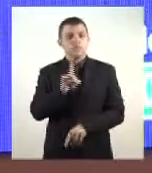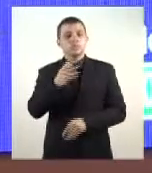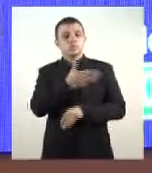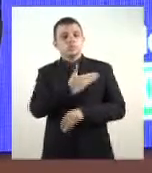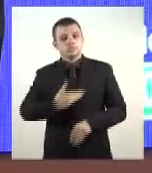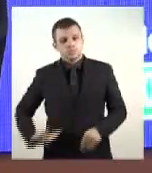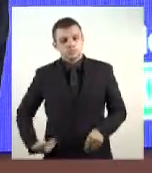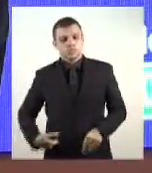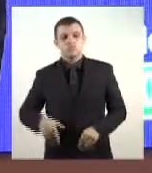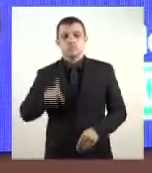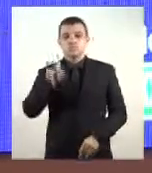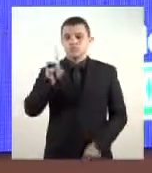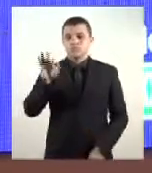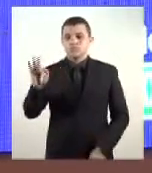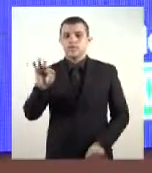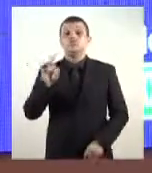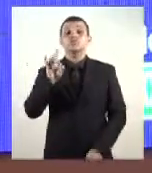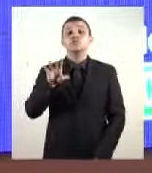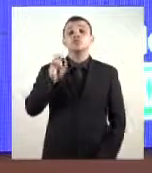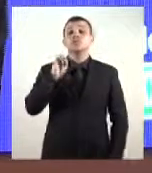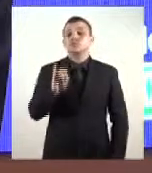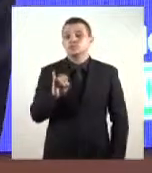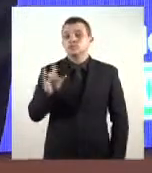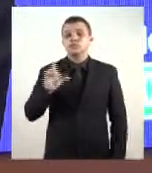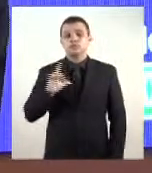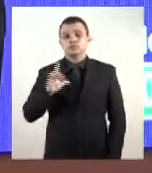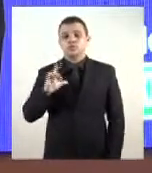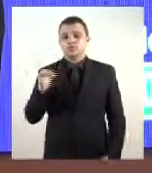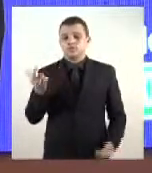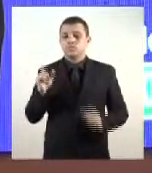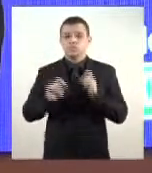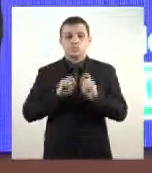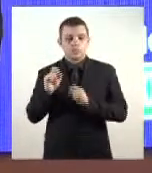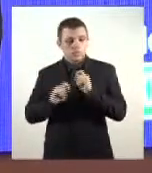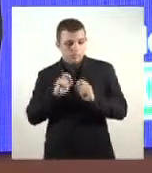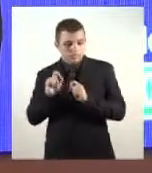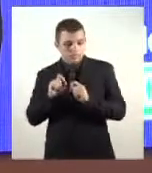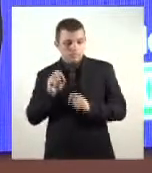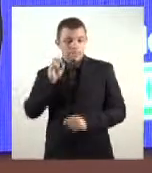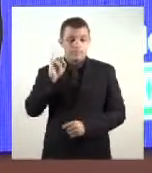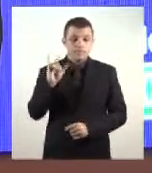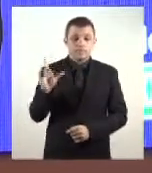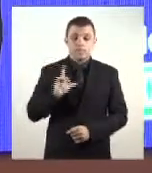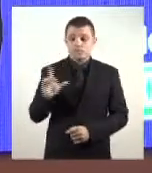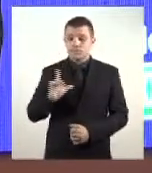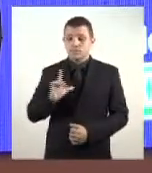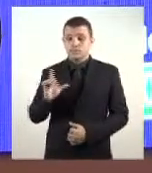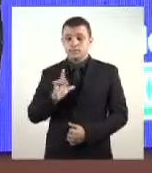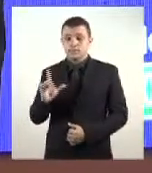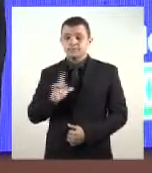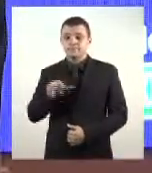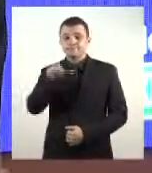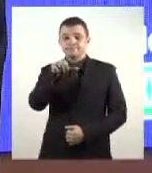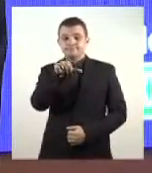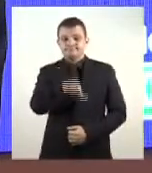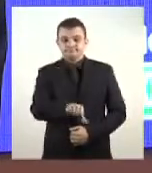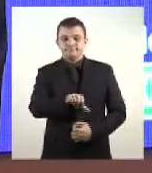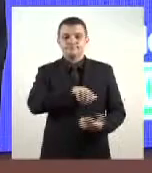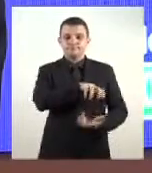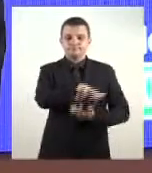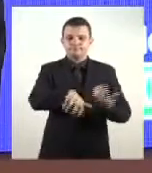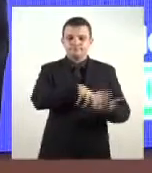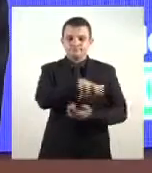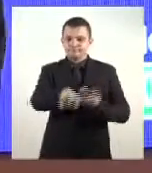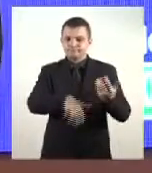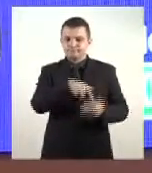me confirmar, o inciso empregado pelo nobre deputado foi por termo a grave comprometimento da ordem